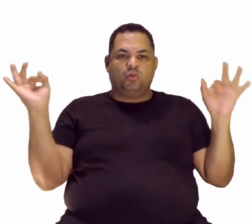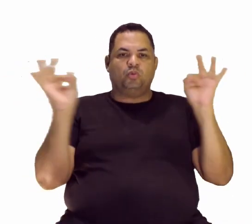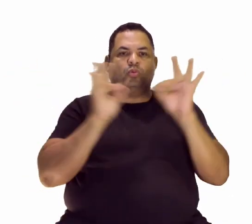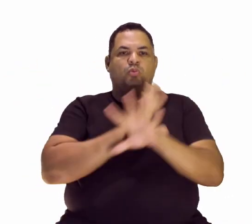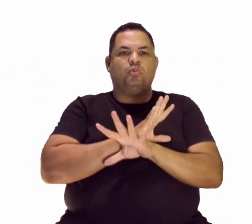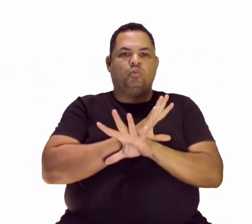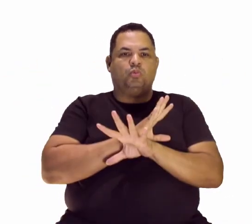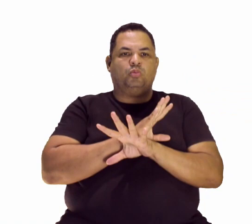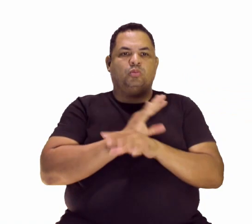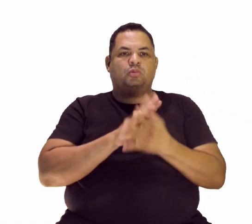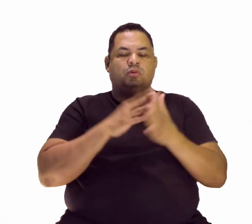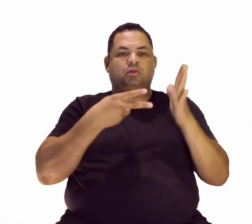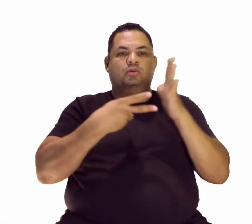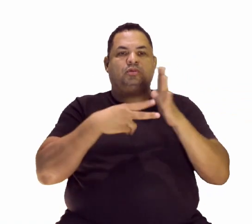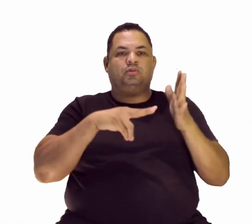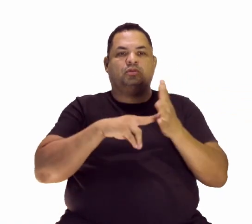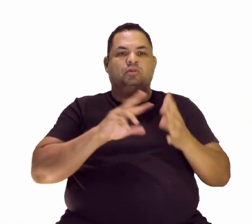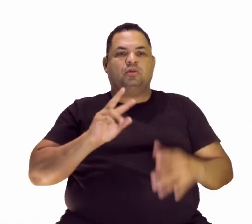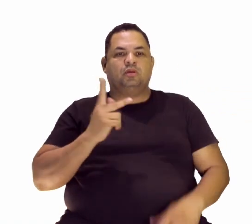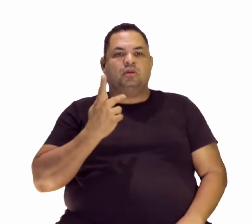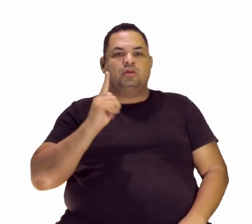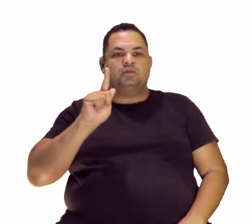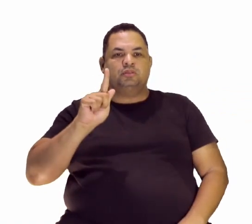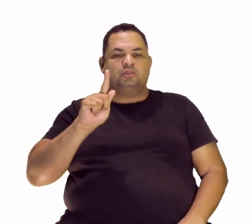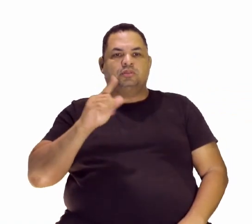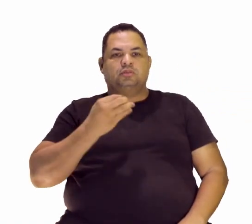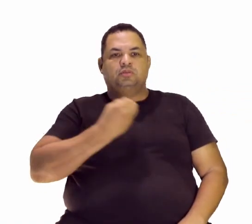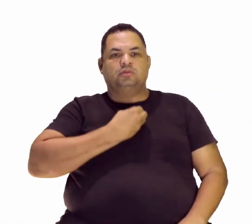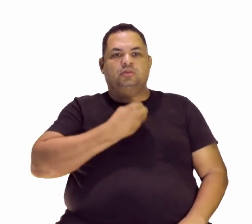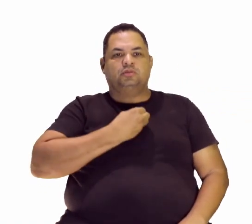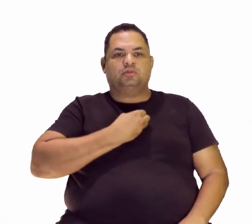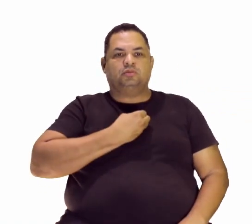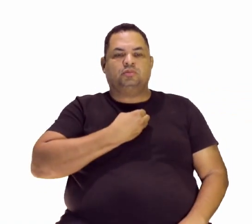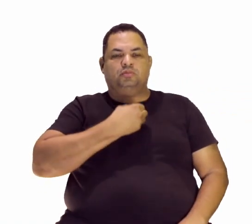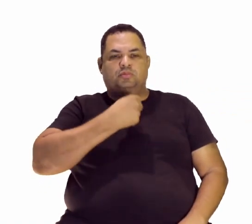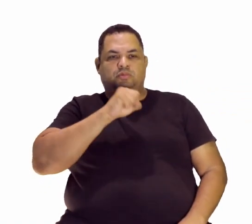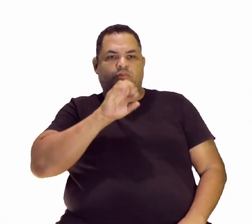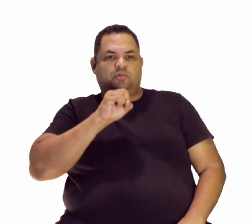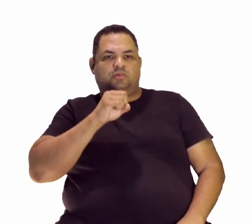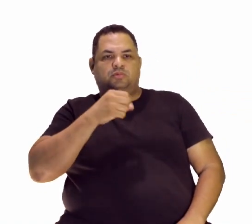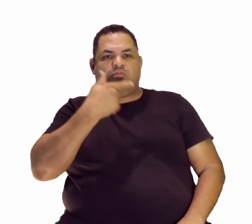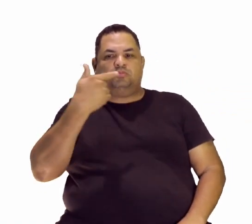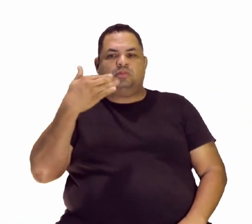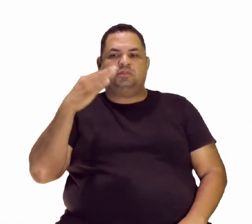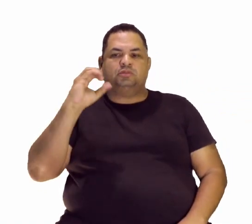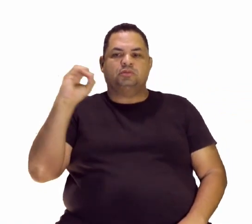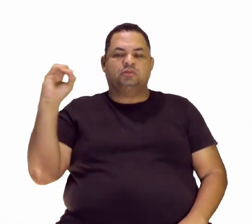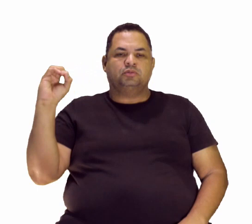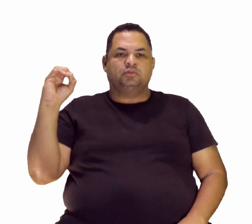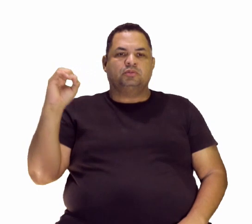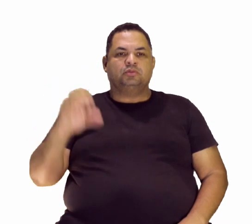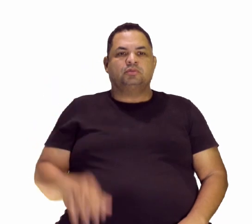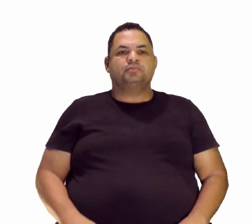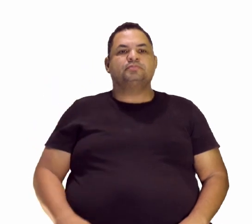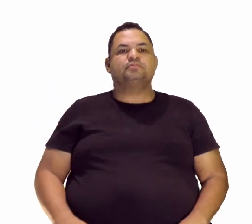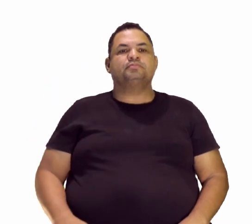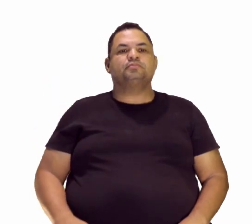aí, o símbolo do mercúrio é Hg, número atômico 80, massa atômica 200. E